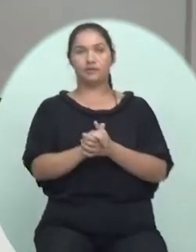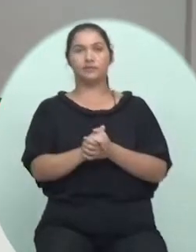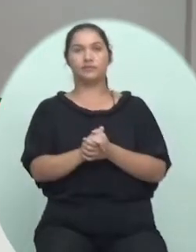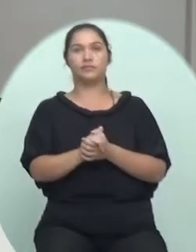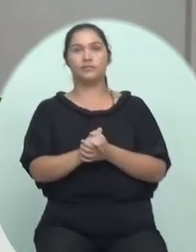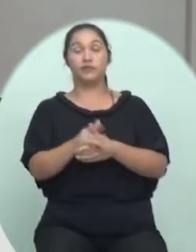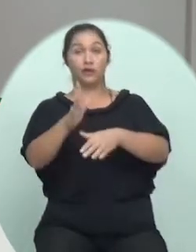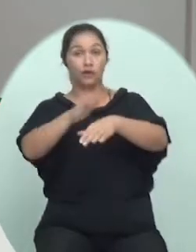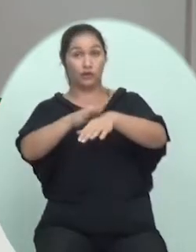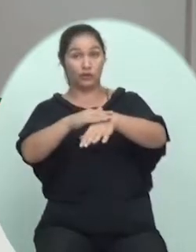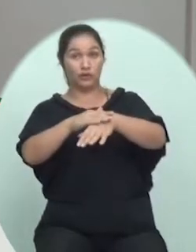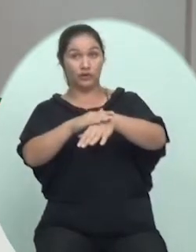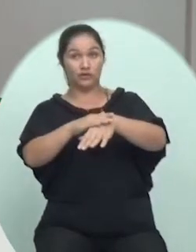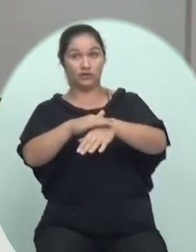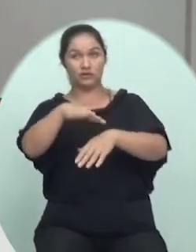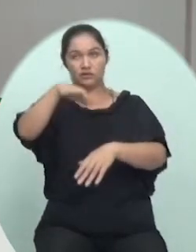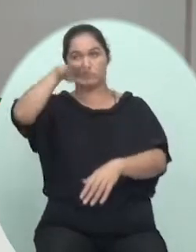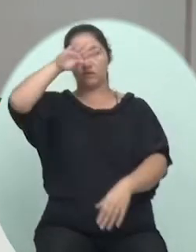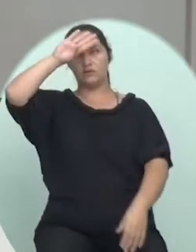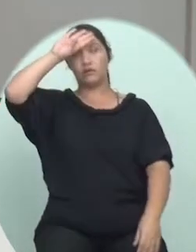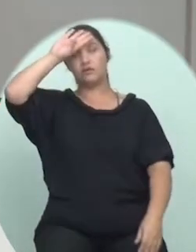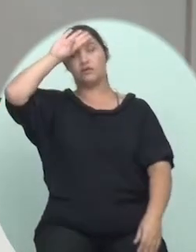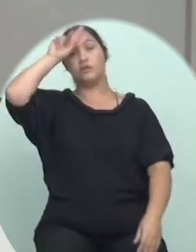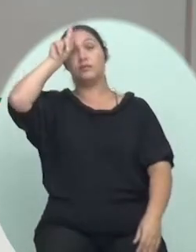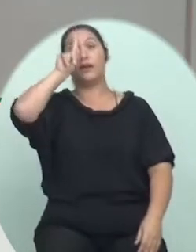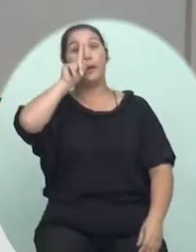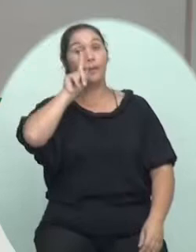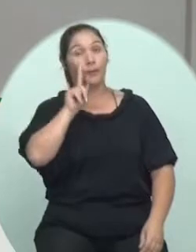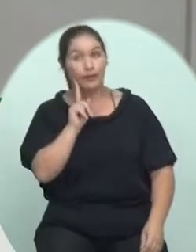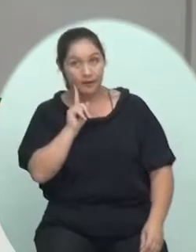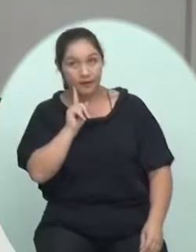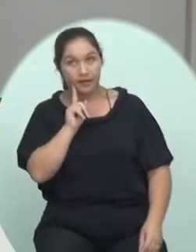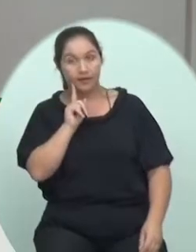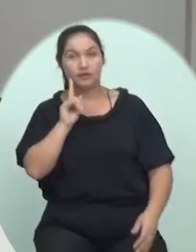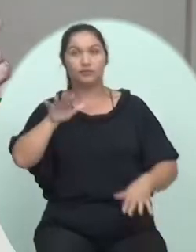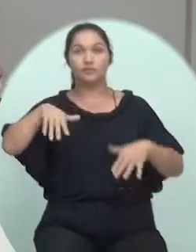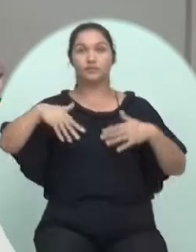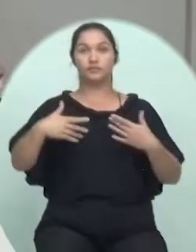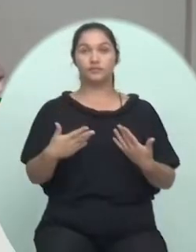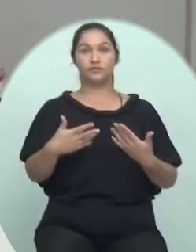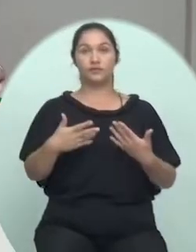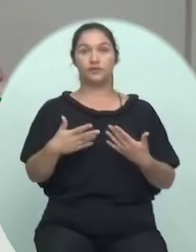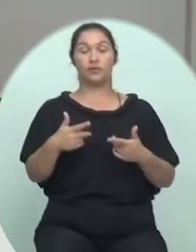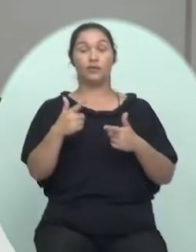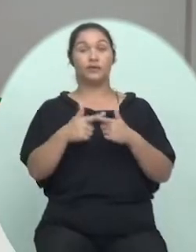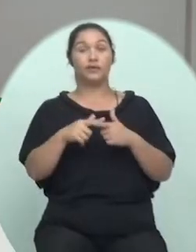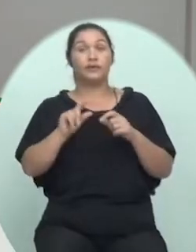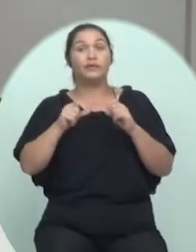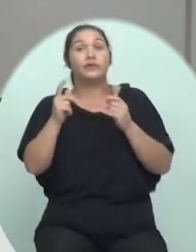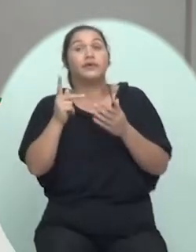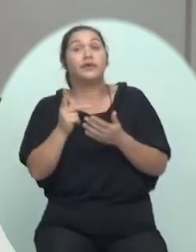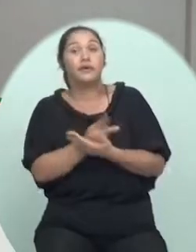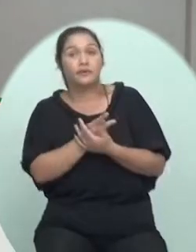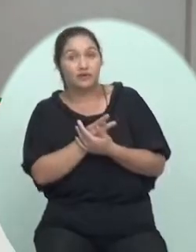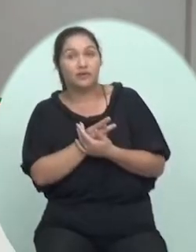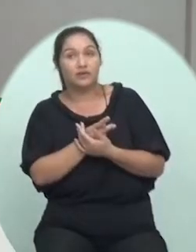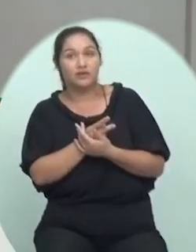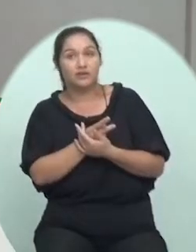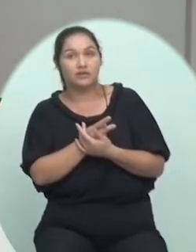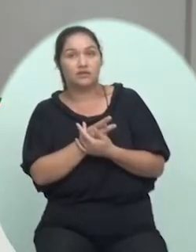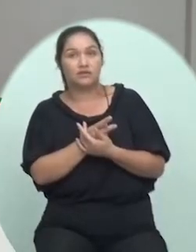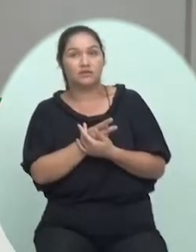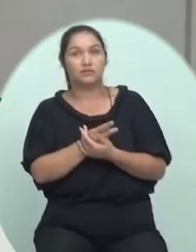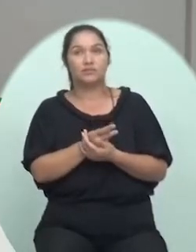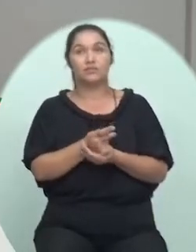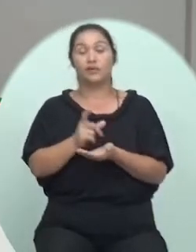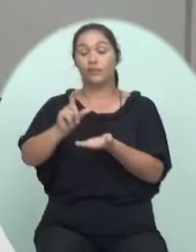né, se realmente foi febre amarela, a questão das dosagens por frasco. Então, são 10 doses por frasco, não pode desperdiçar um frasco inteiro com uma